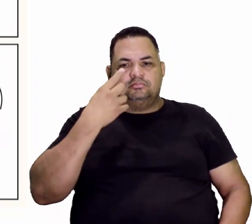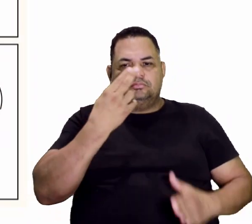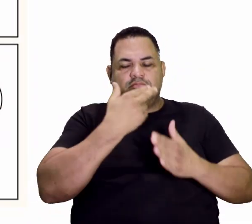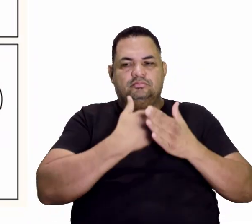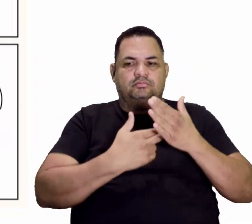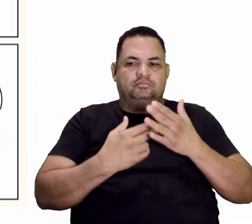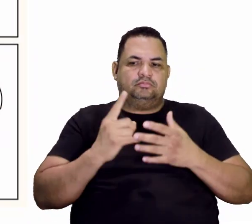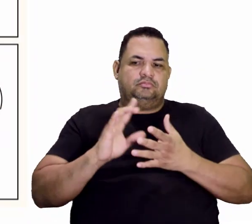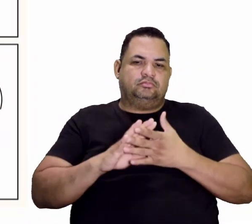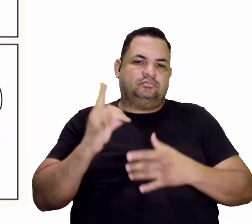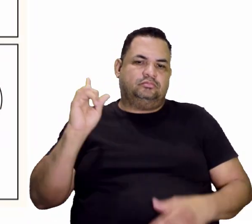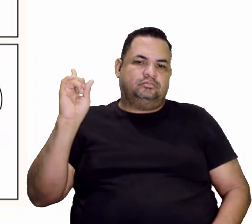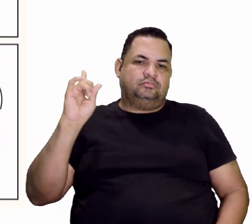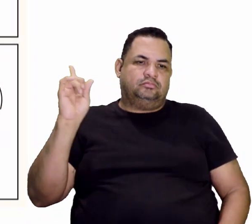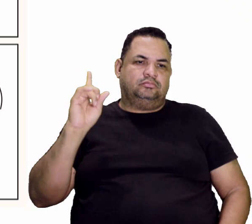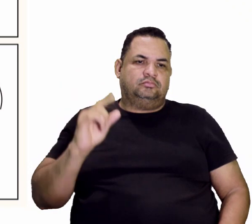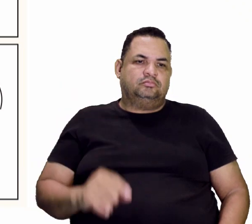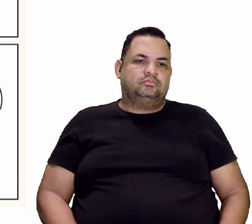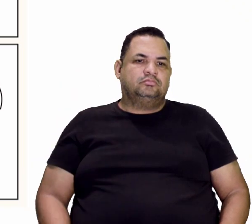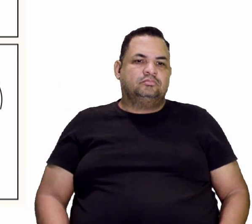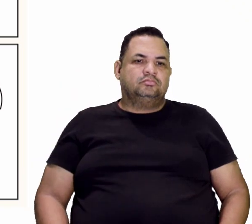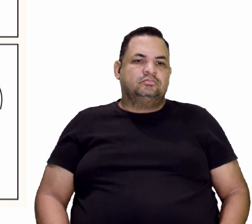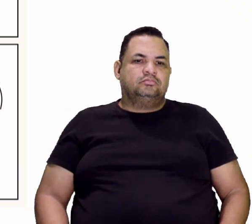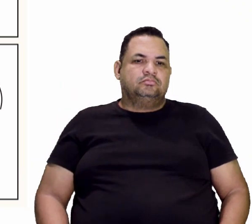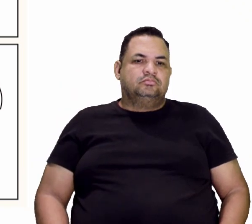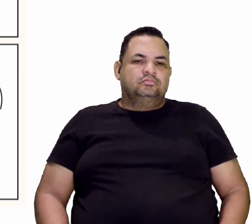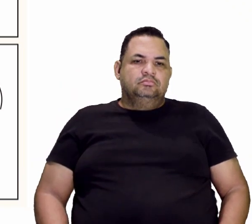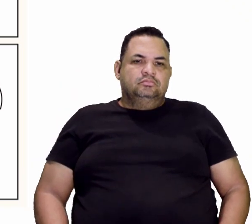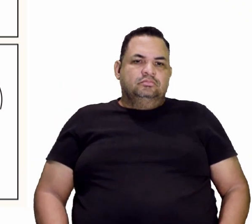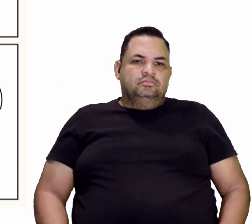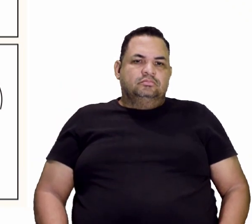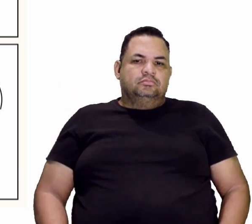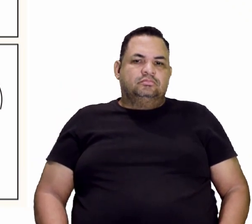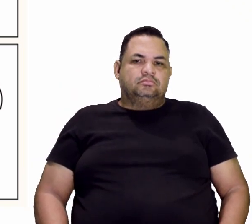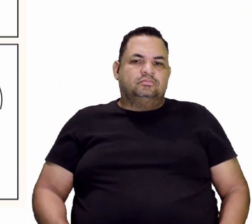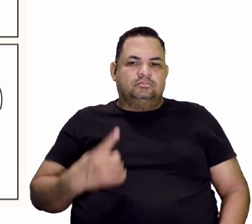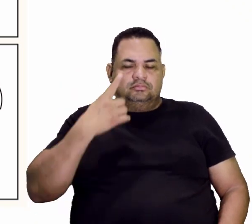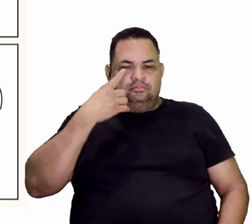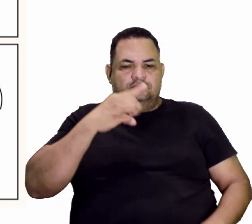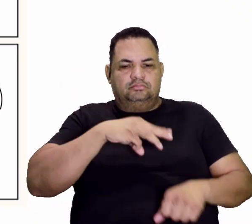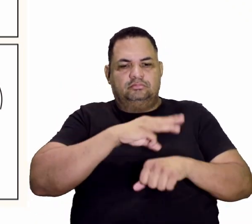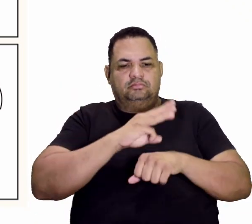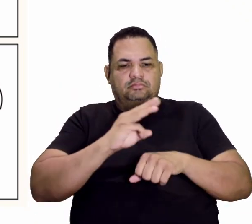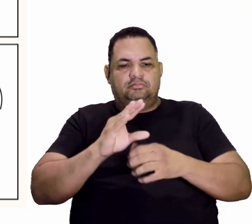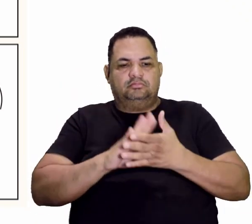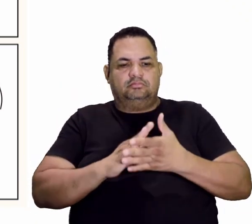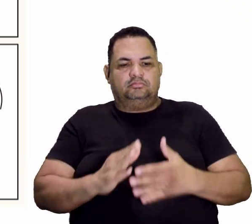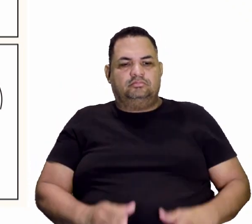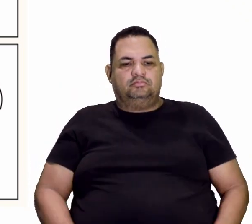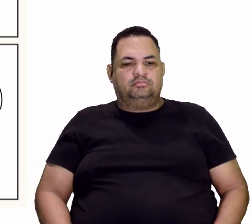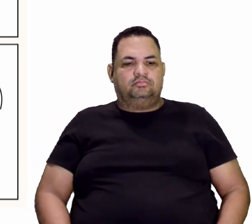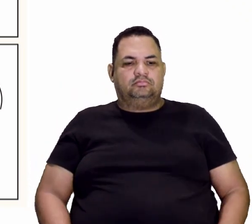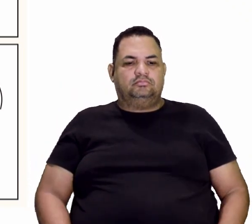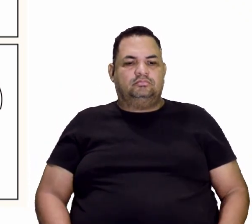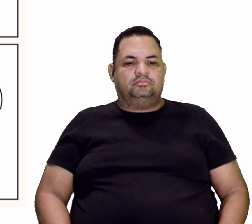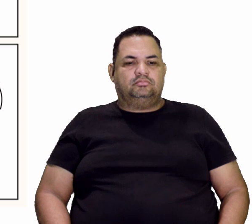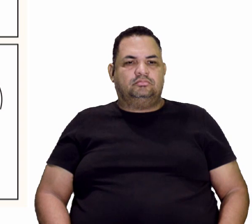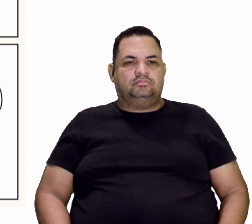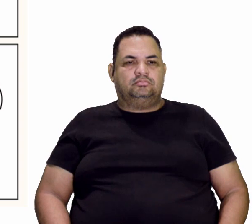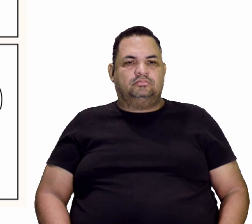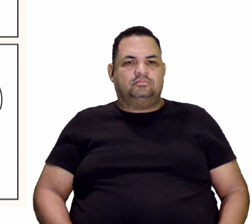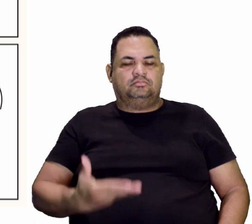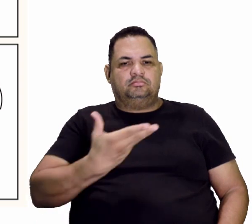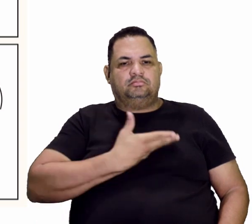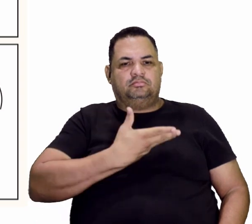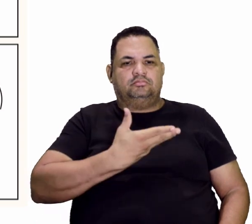tirinha abaixo, feita a partir desse site, mas o professor Hélio que fez, tá? Ó, o nome é Amigos